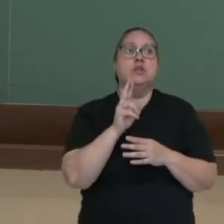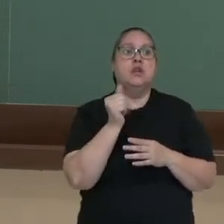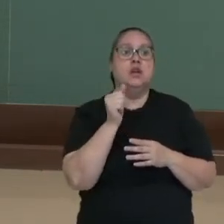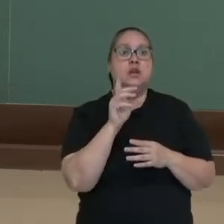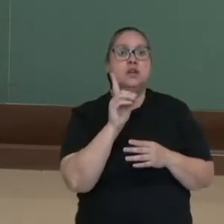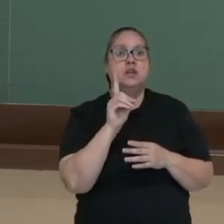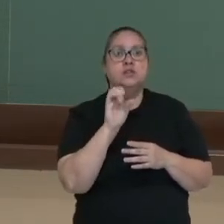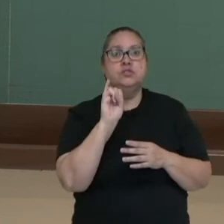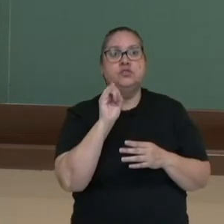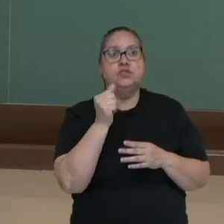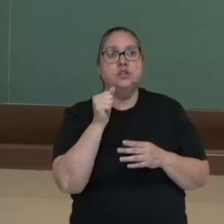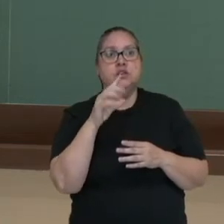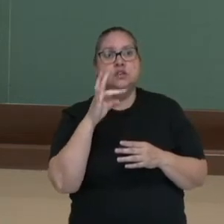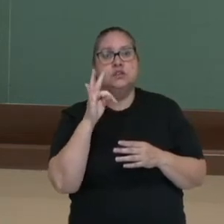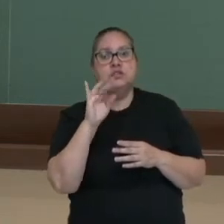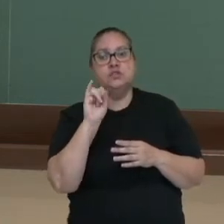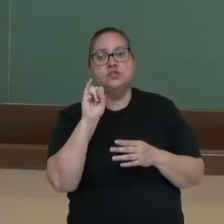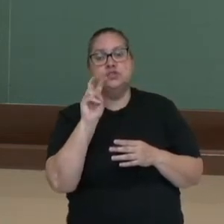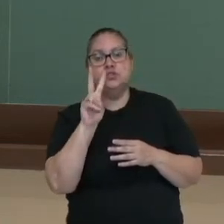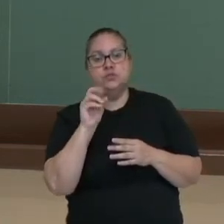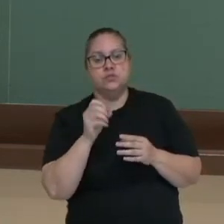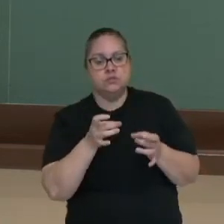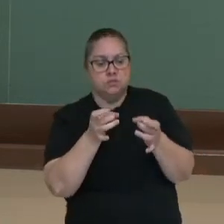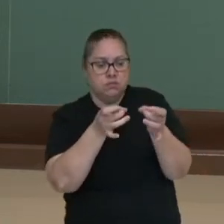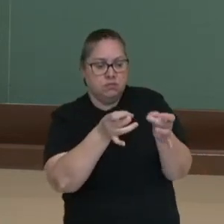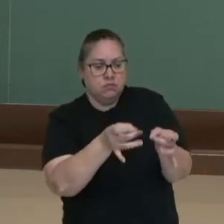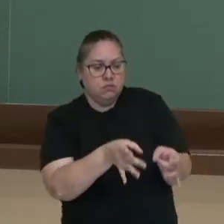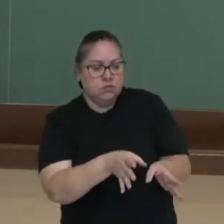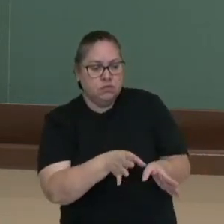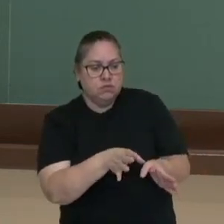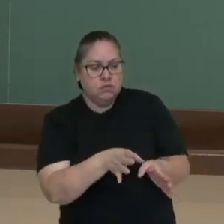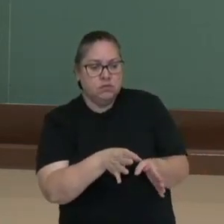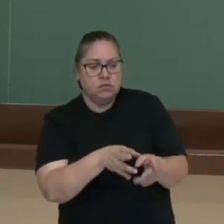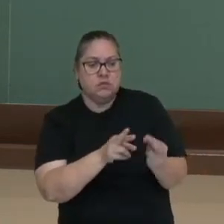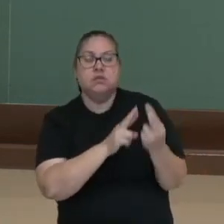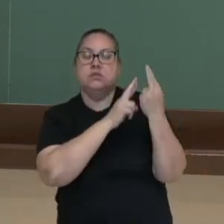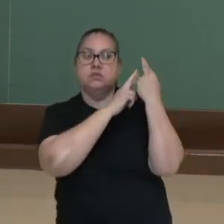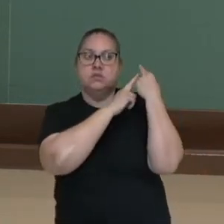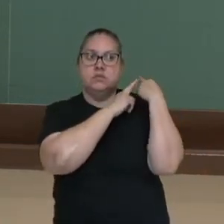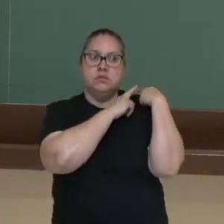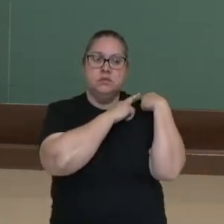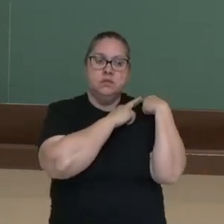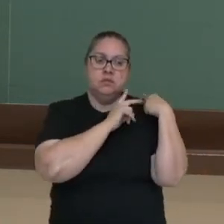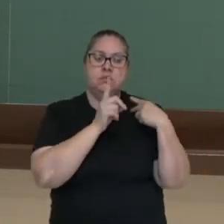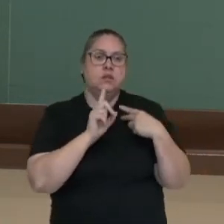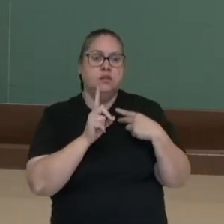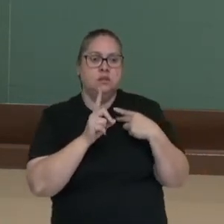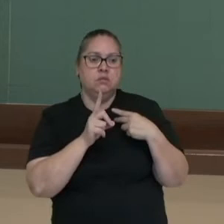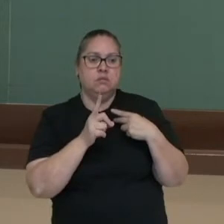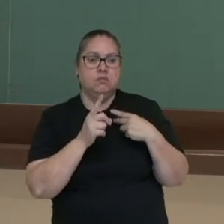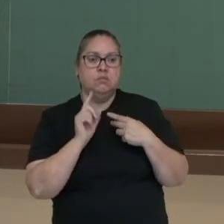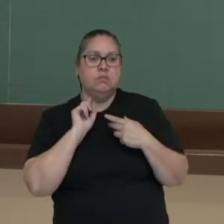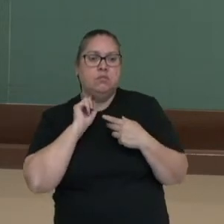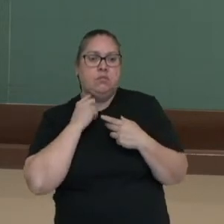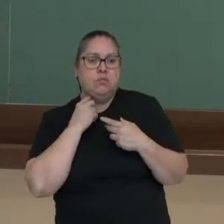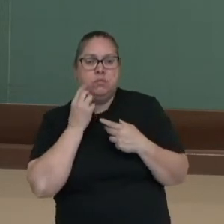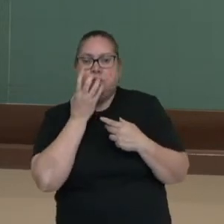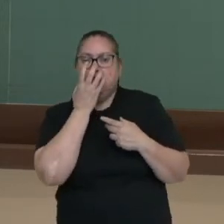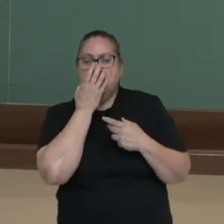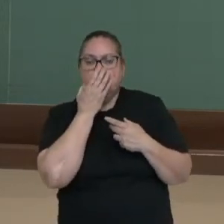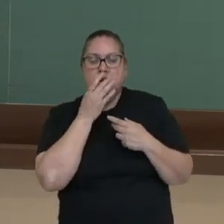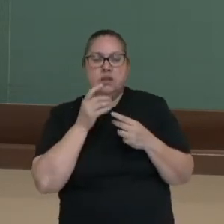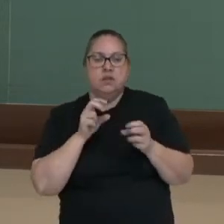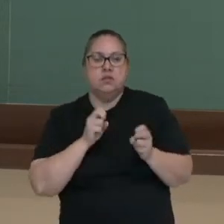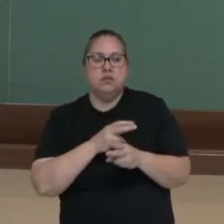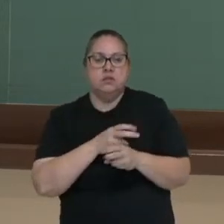metais pesados, o descarte tem que ser algo de grande responsabilidade para não contaminar e poluir e gerar todas